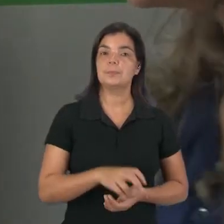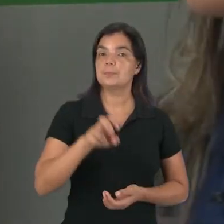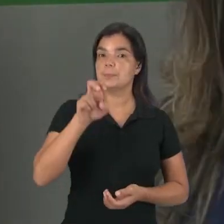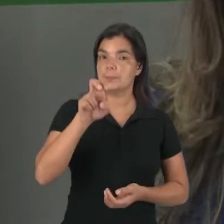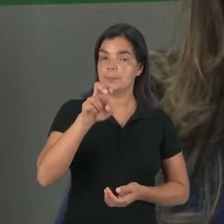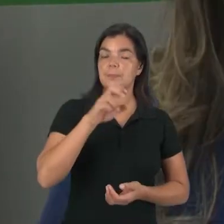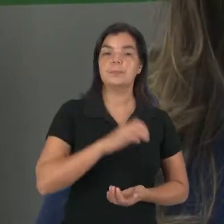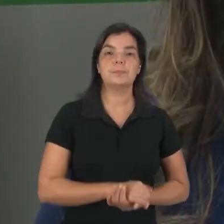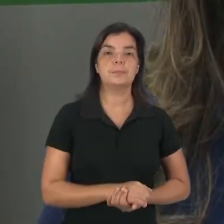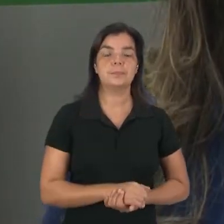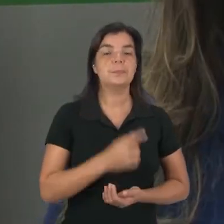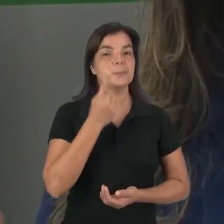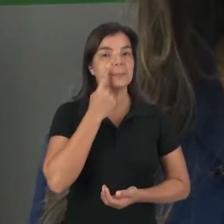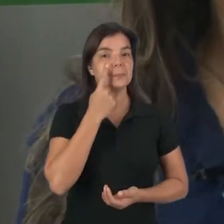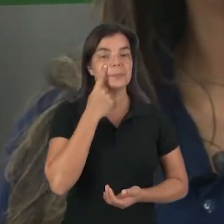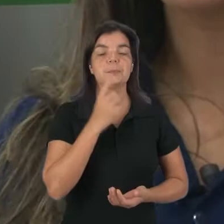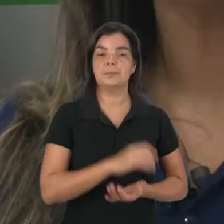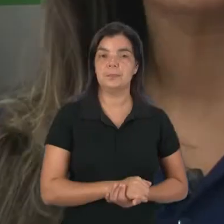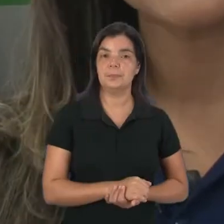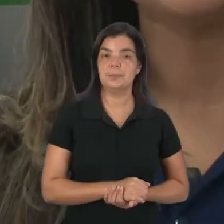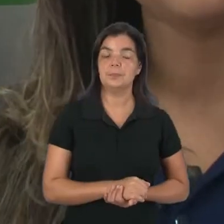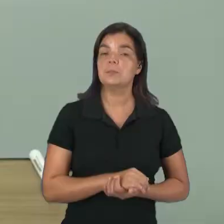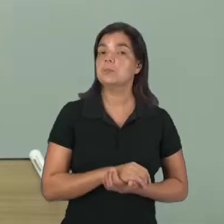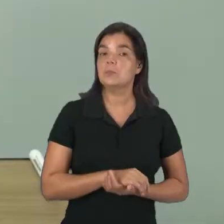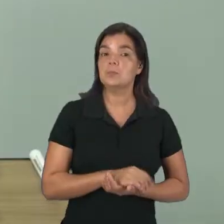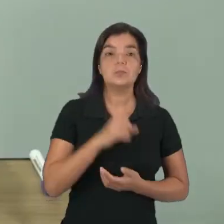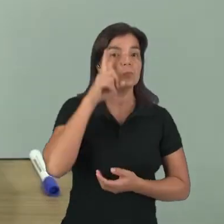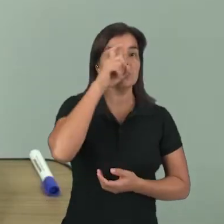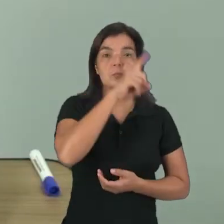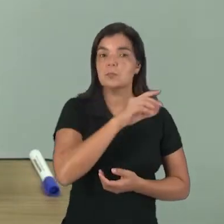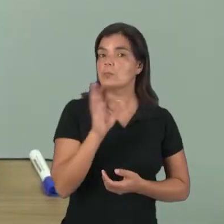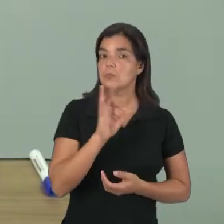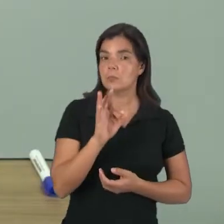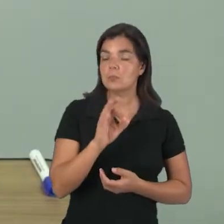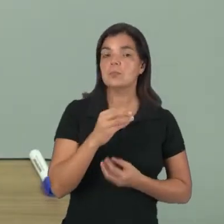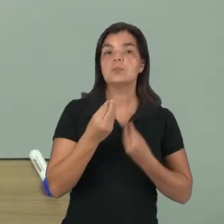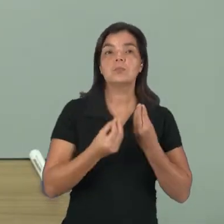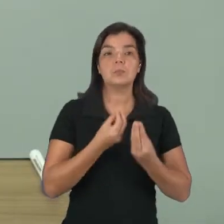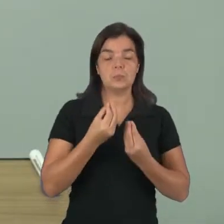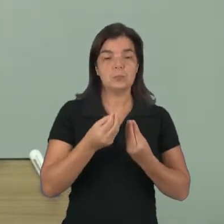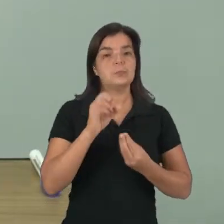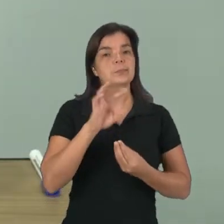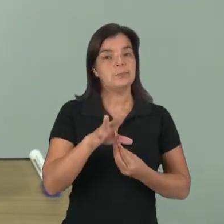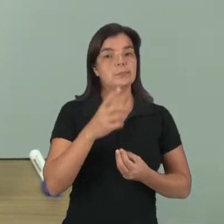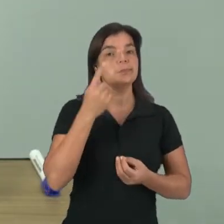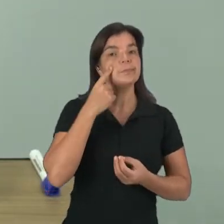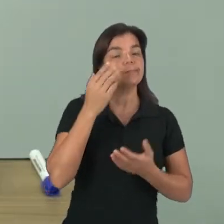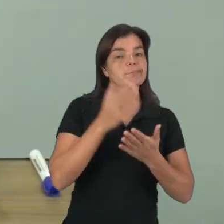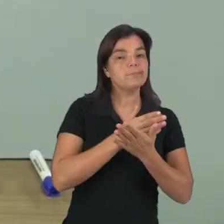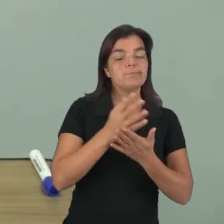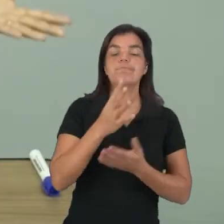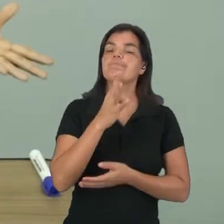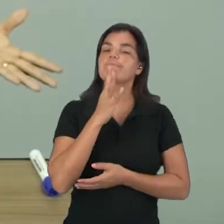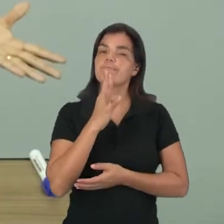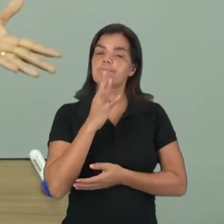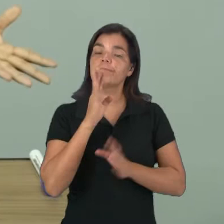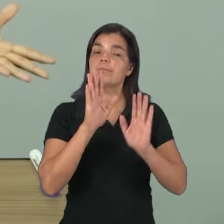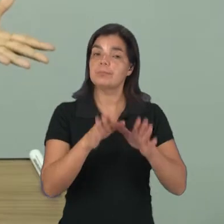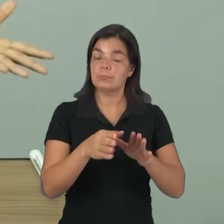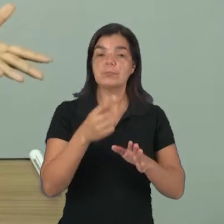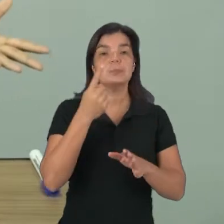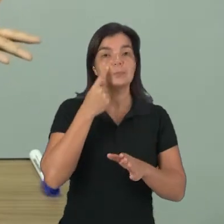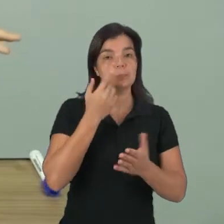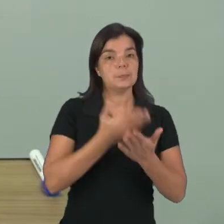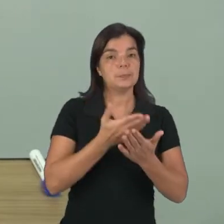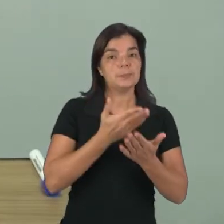5. Olhem só. Viram como não é difícil compor os números? É só nós termos alguns conhecimentos que já estávamos